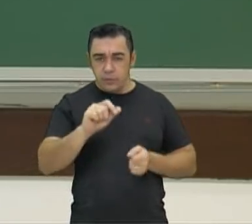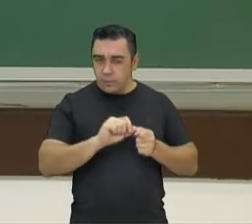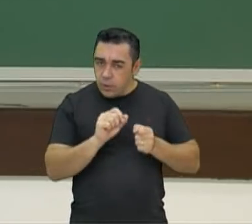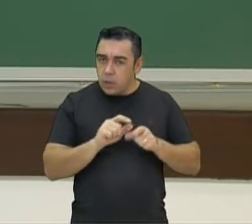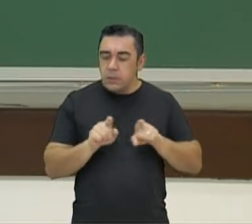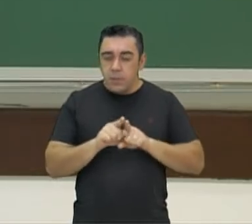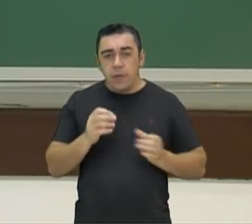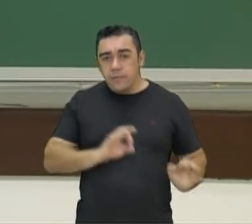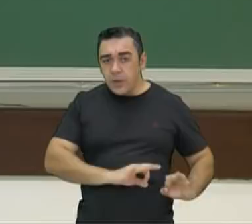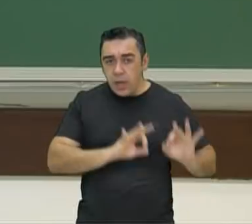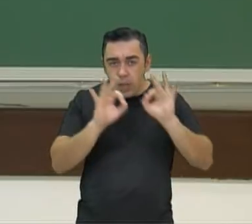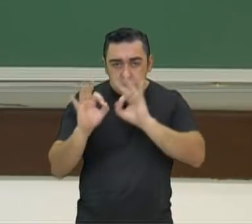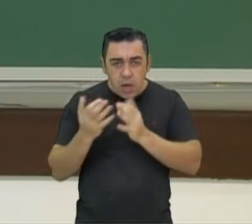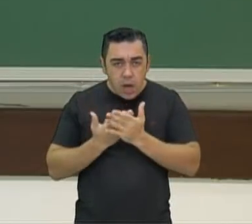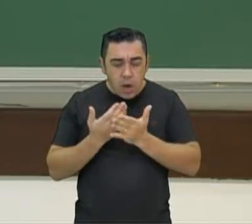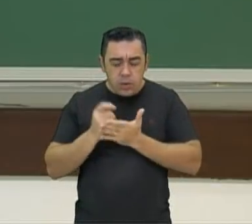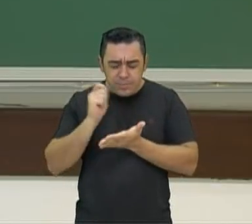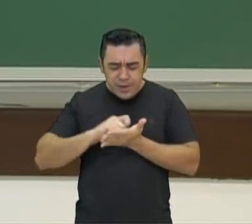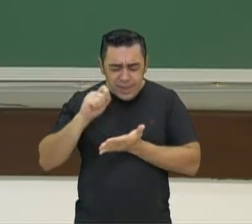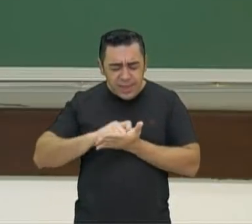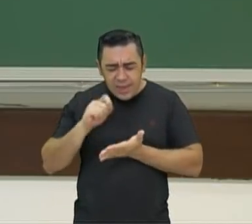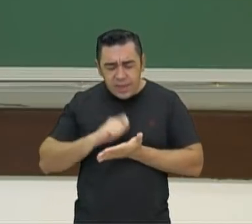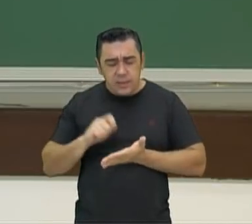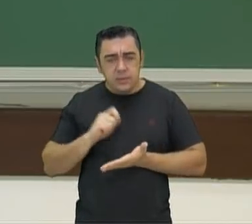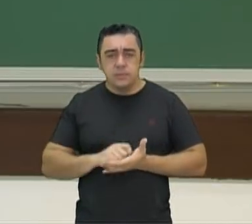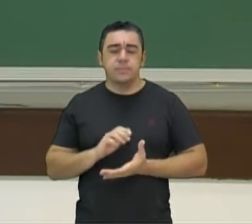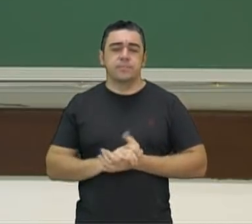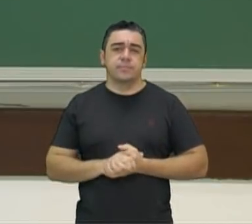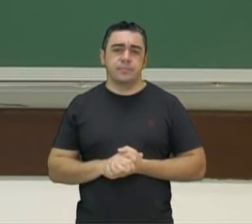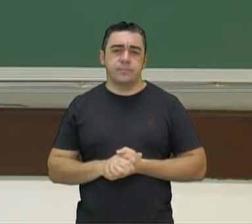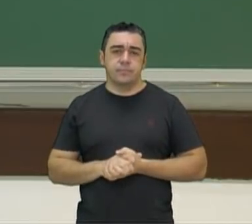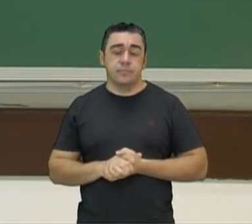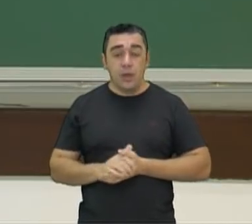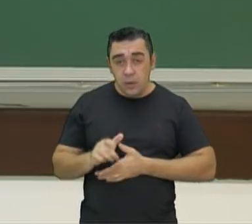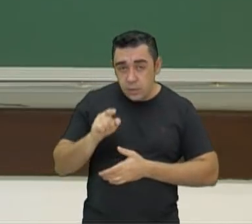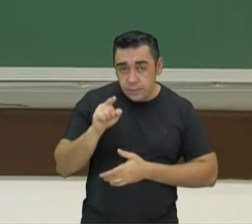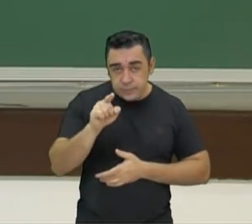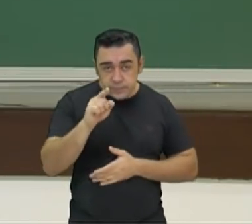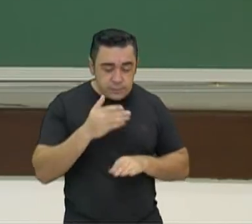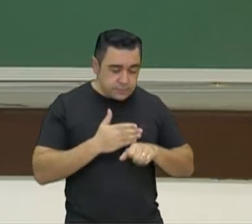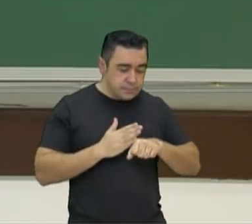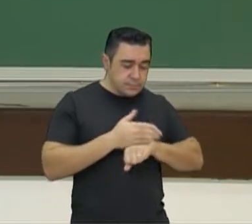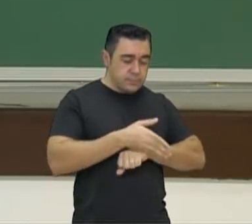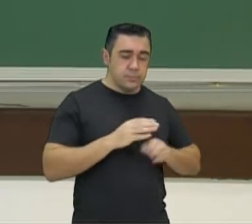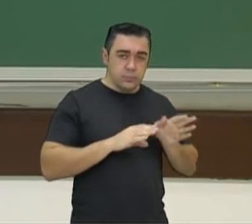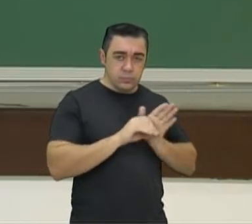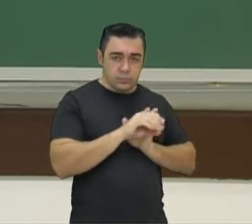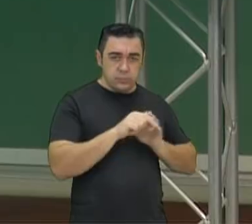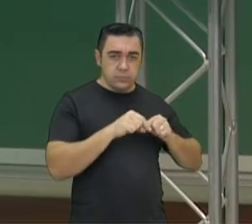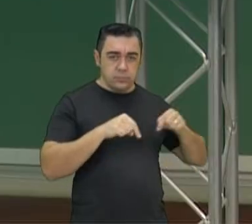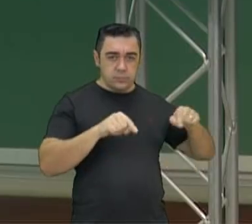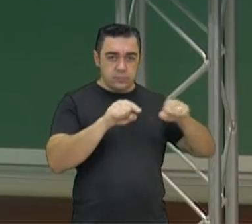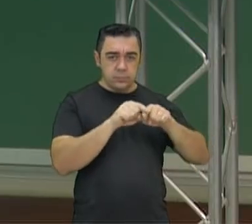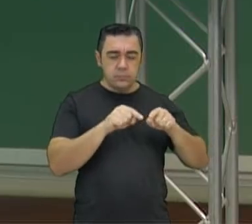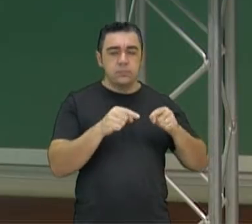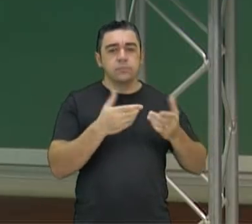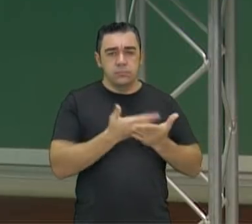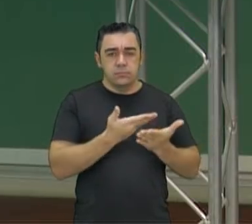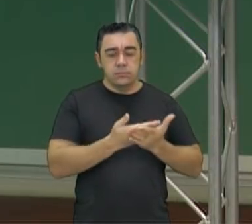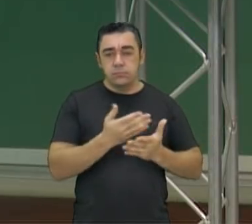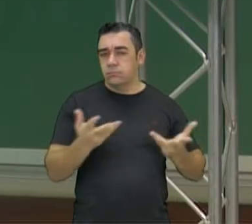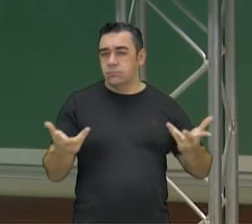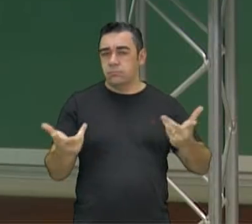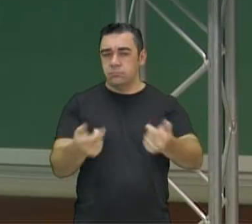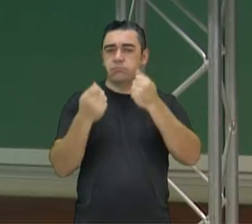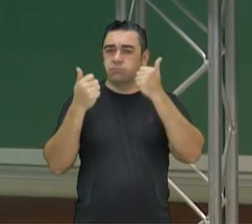caderno, devolve na escola para seguir o fluxo. Você que usa o Google Classroom, maravilha! Você